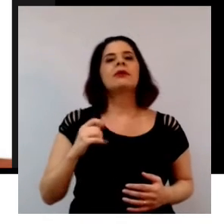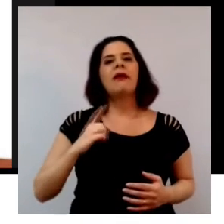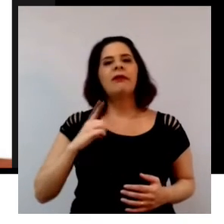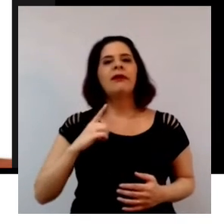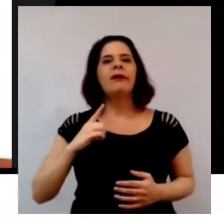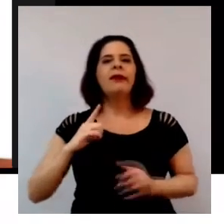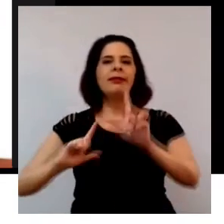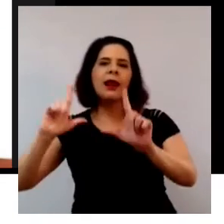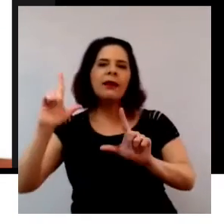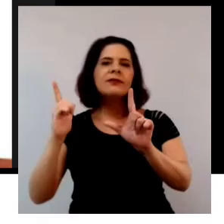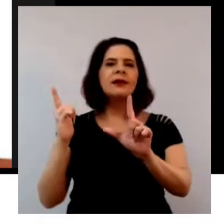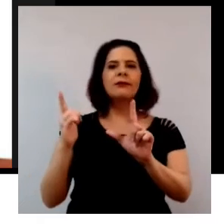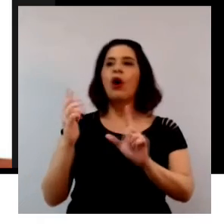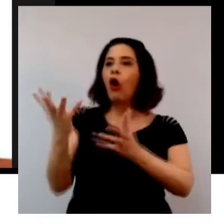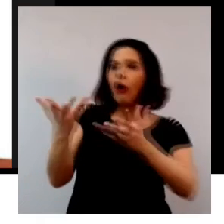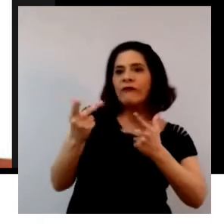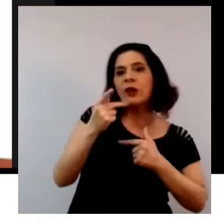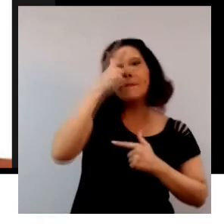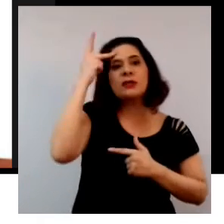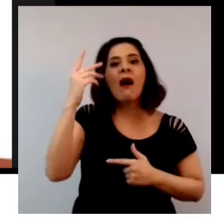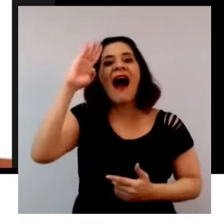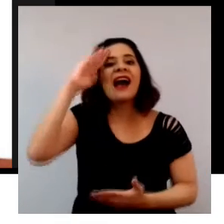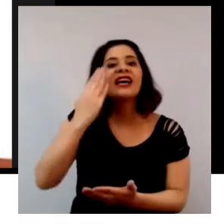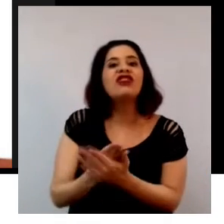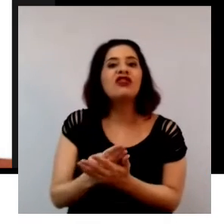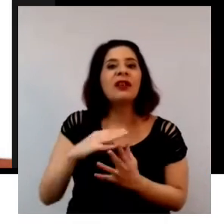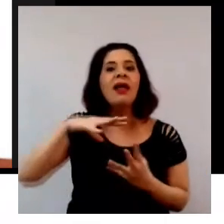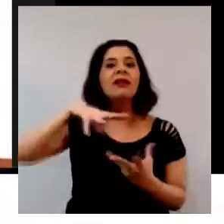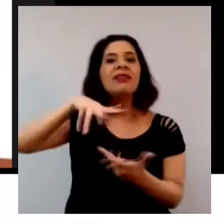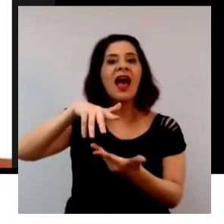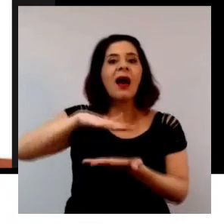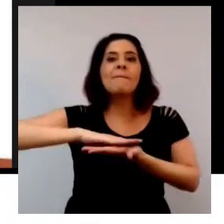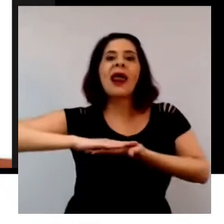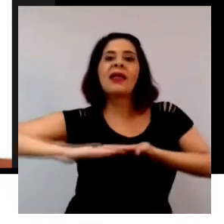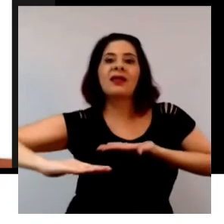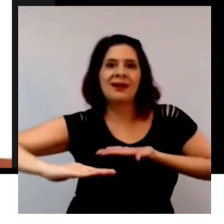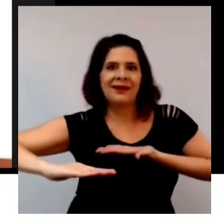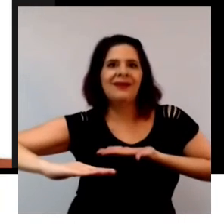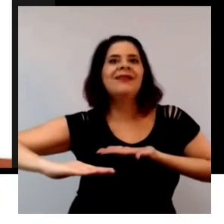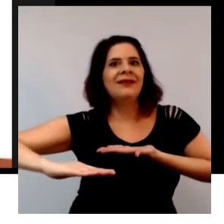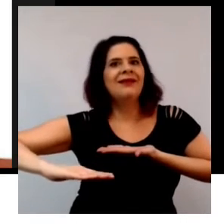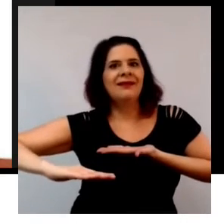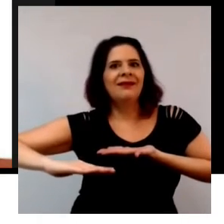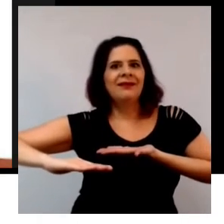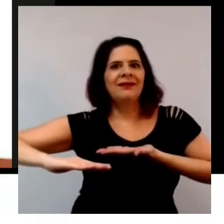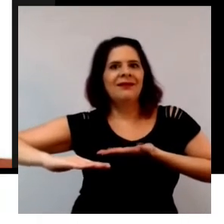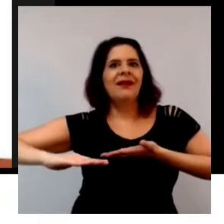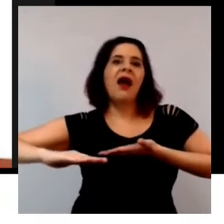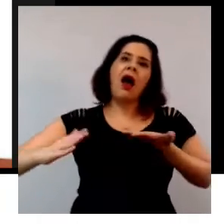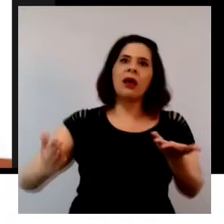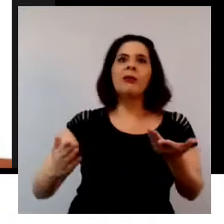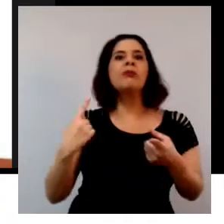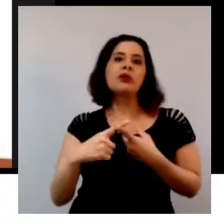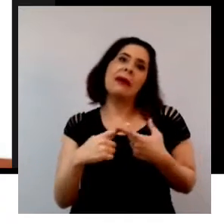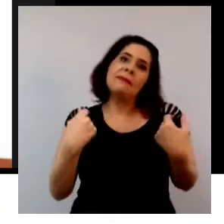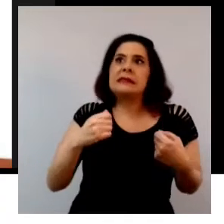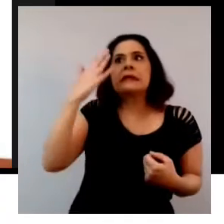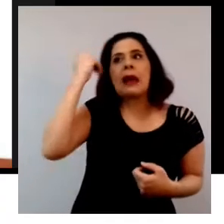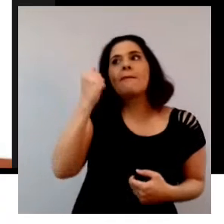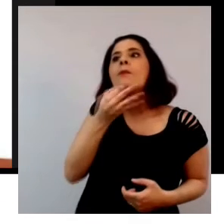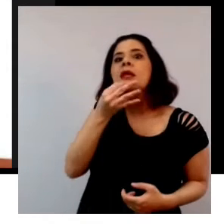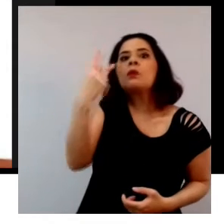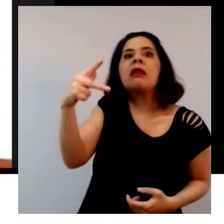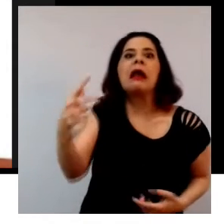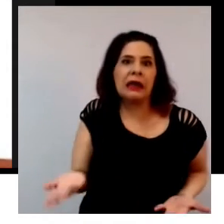Enfim, Leandro, você teria algo a complementar? E qual a sua opinião a respeito da polarização, se é de fato uma